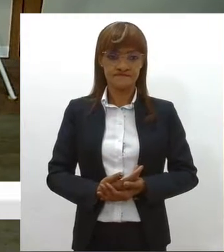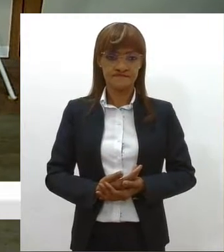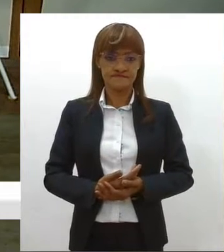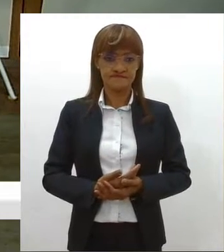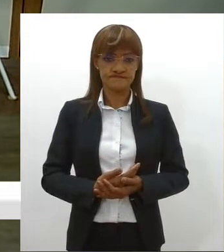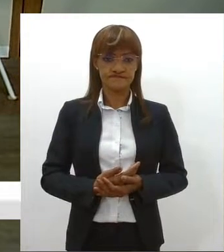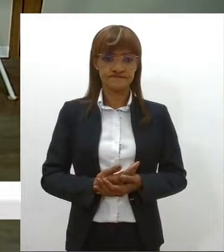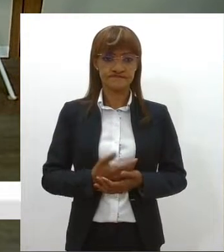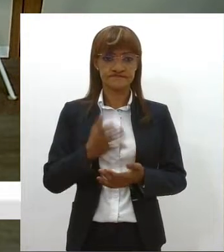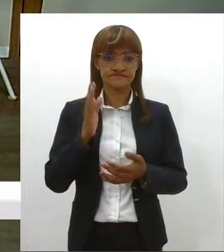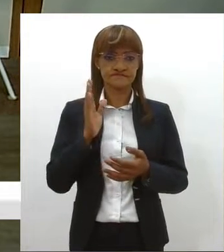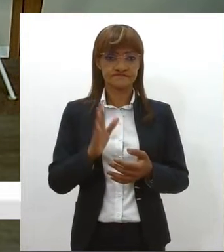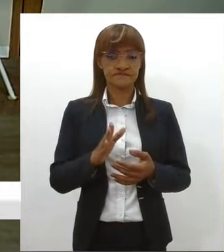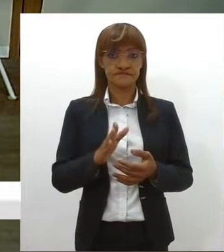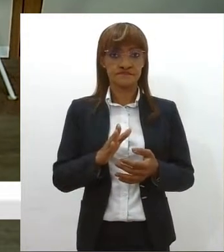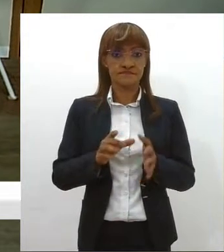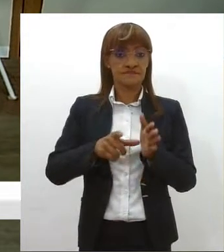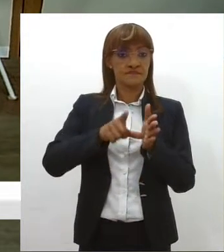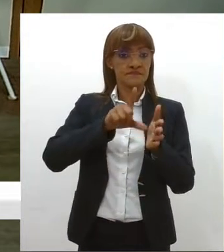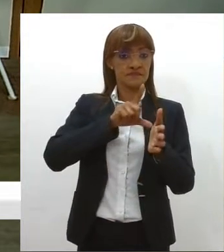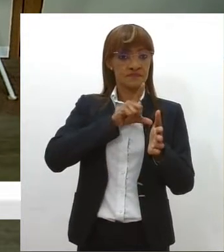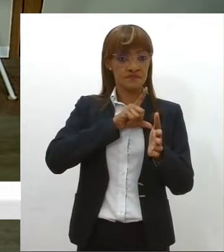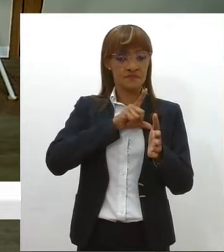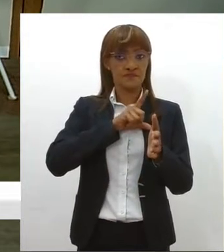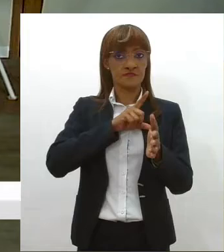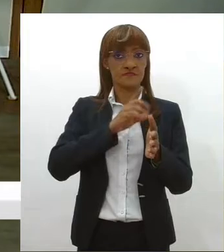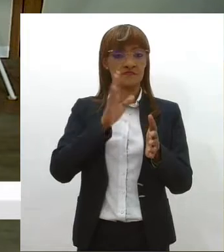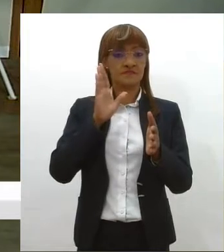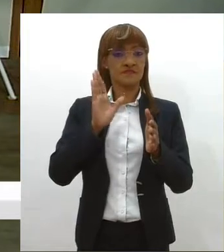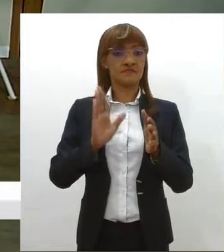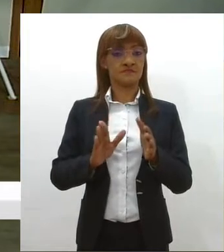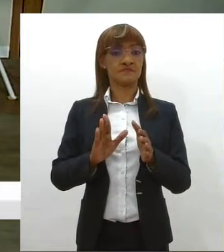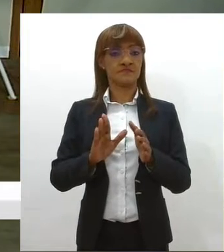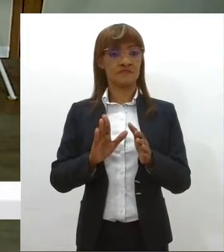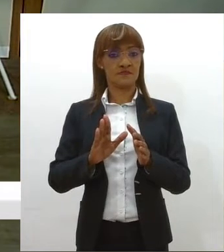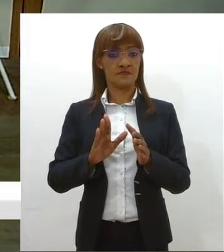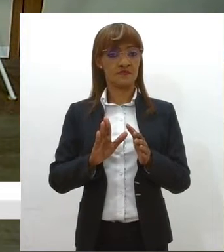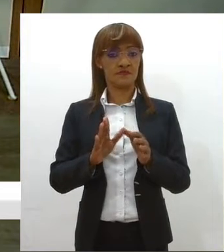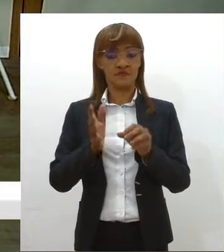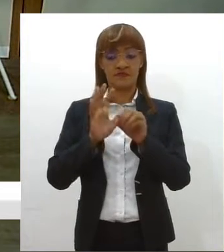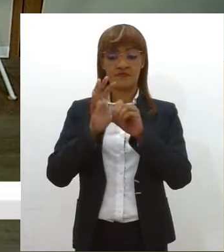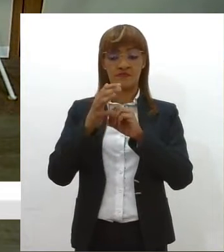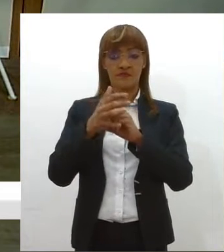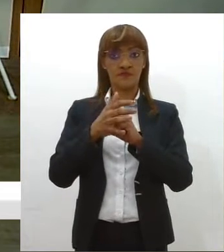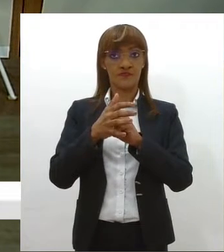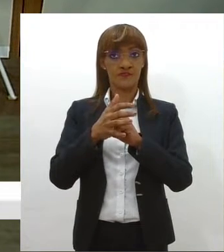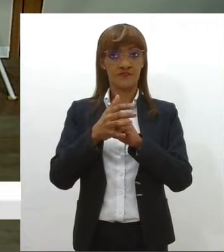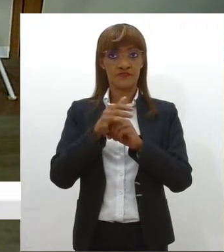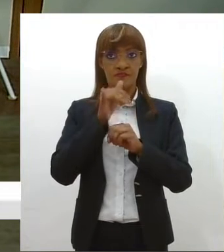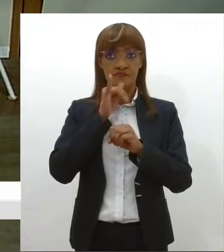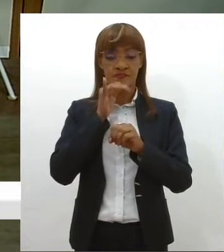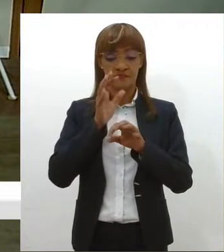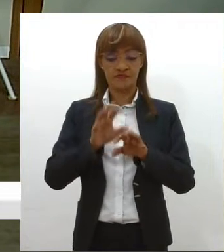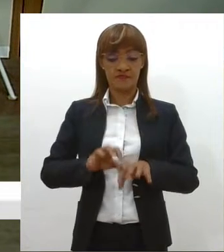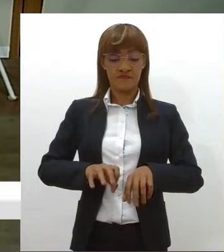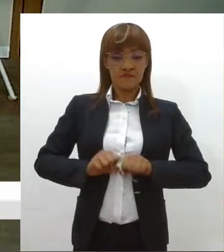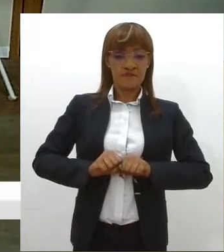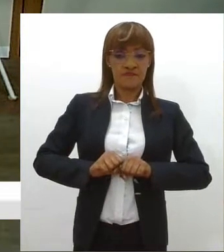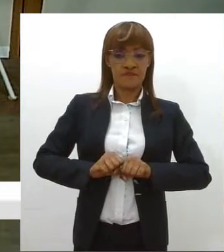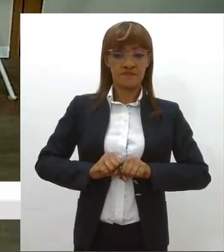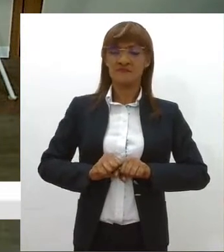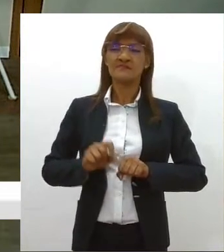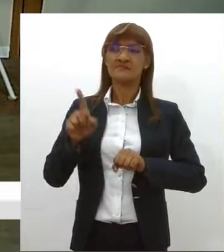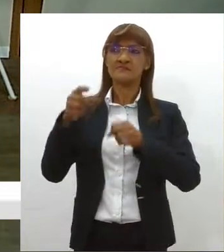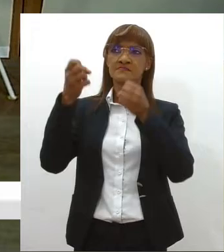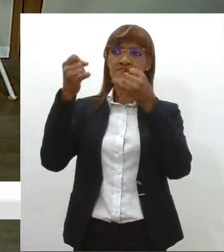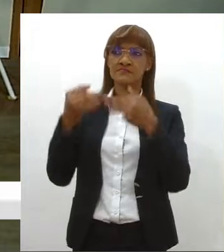sistema imune, que é, digamos assim, onde preferencialmente a COVID ataca, e o endométrio. Explica melhor para a gente um pouquinho